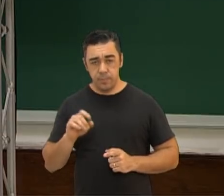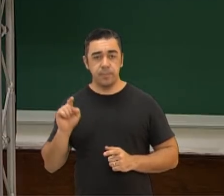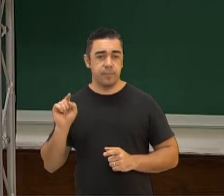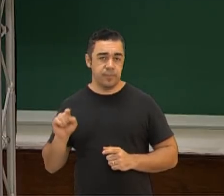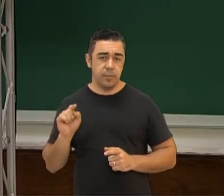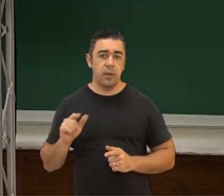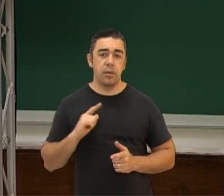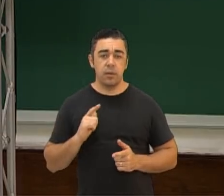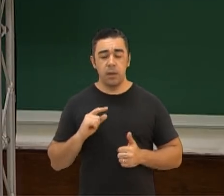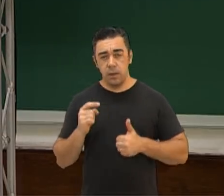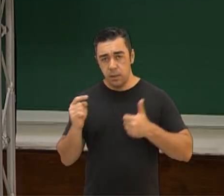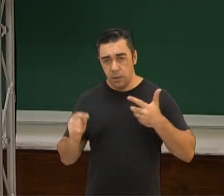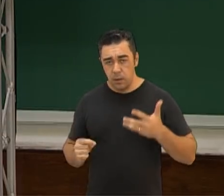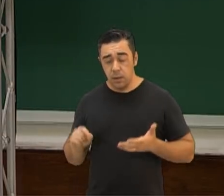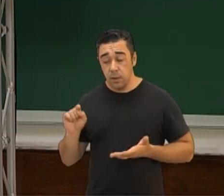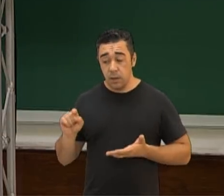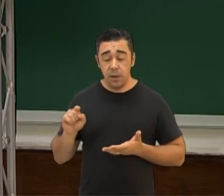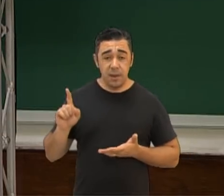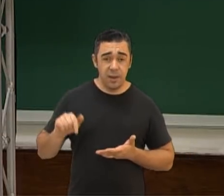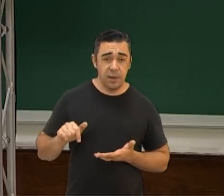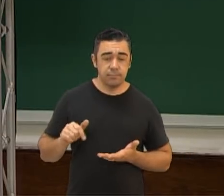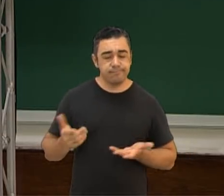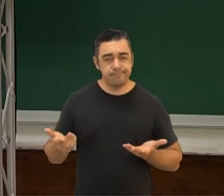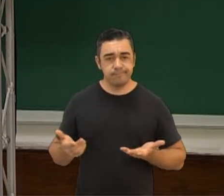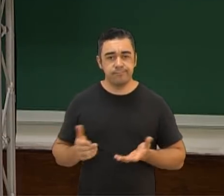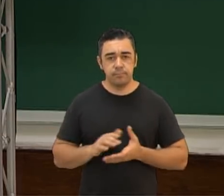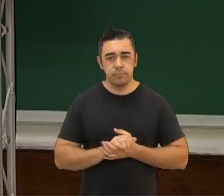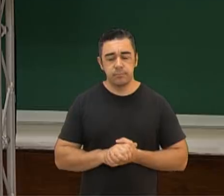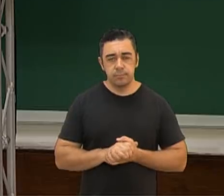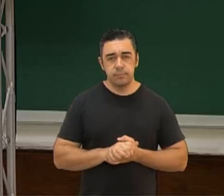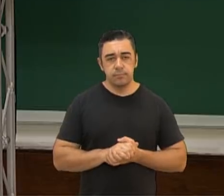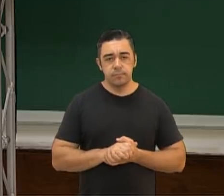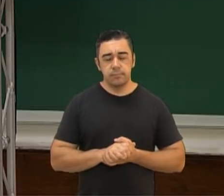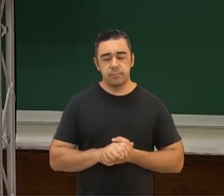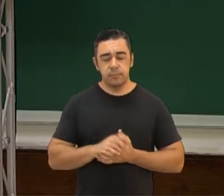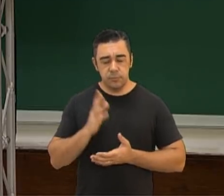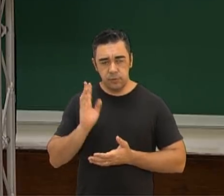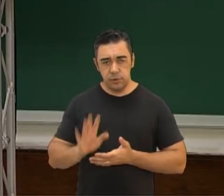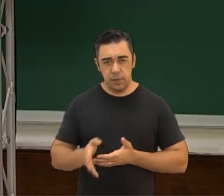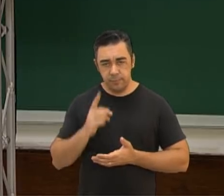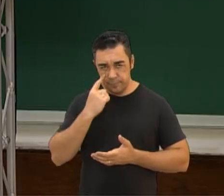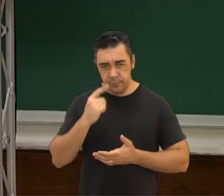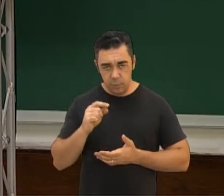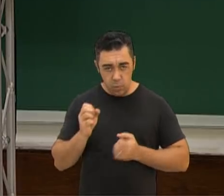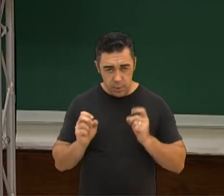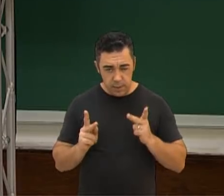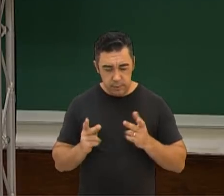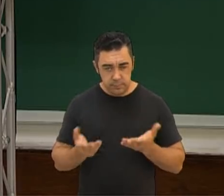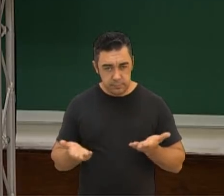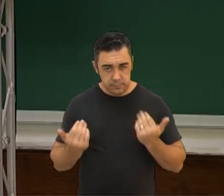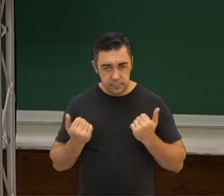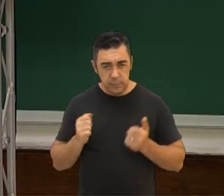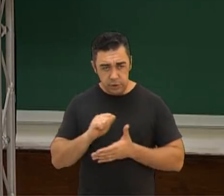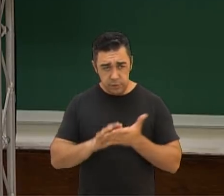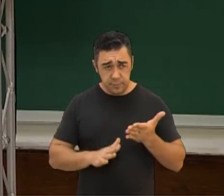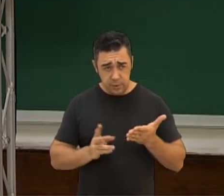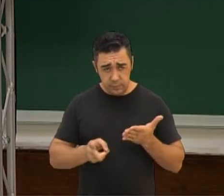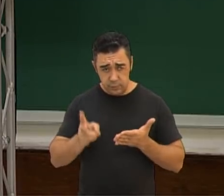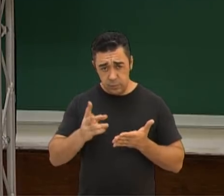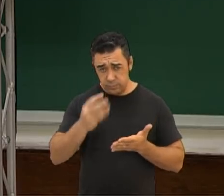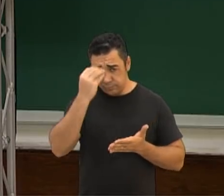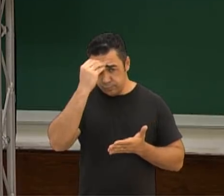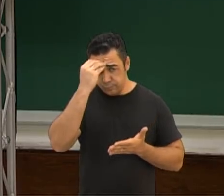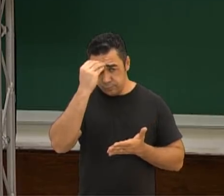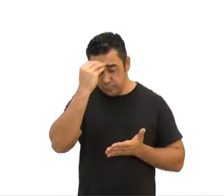vós, eles, né? E o caso dos pronomes oblíquos, átonos e tônicos, como a gente viu, ok? Vamos fazer mais exercício que daí a gente